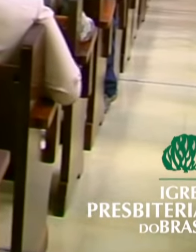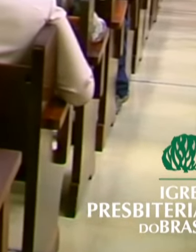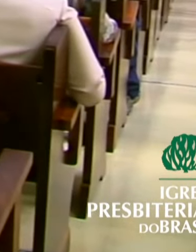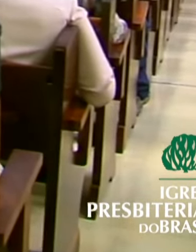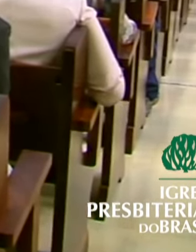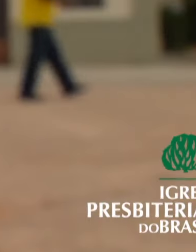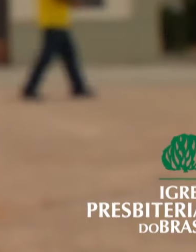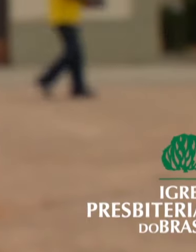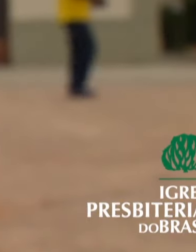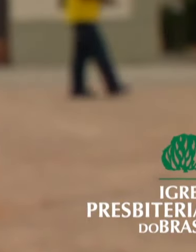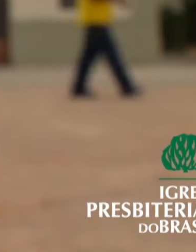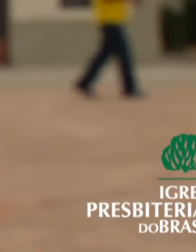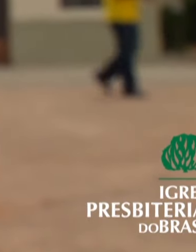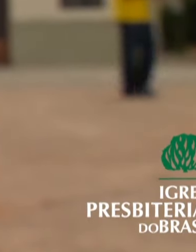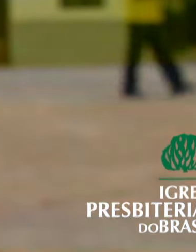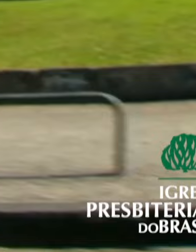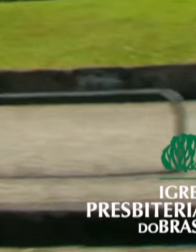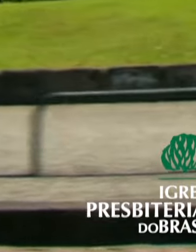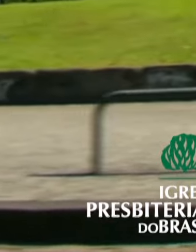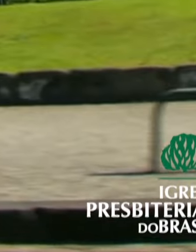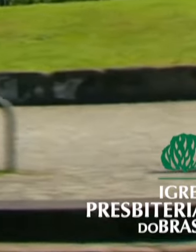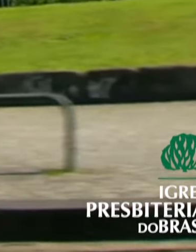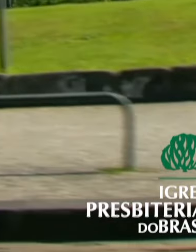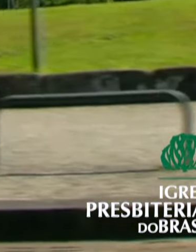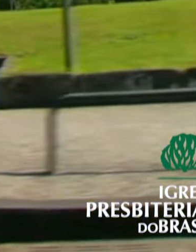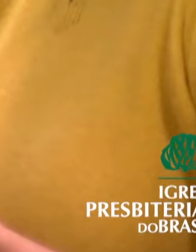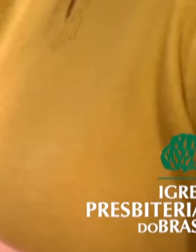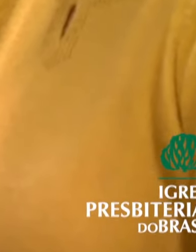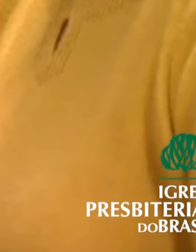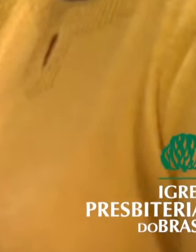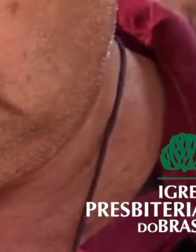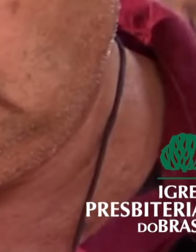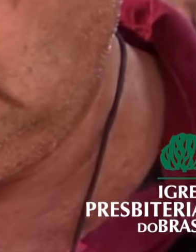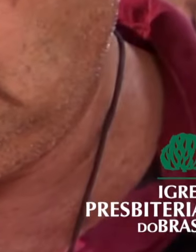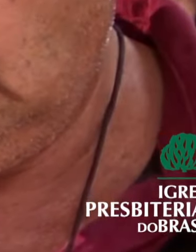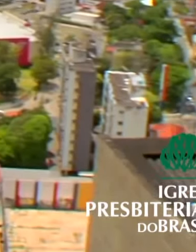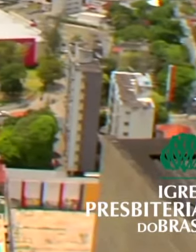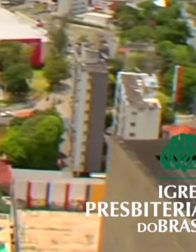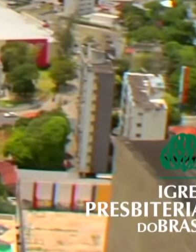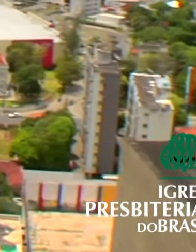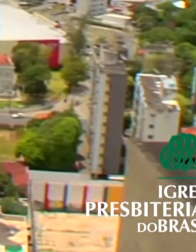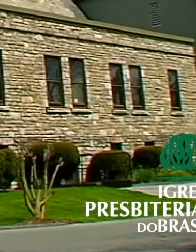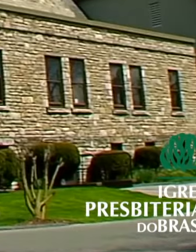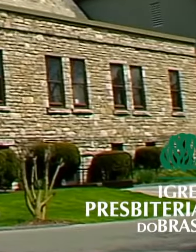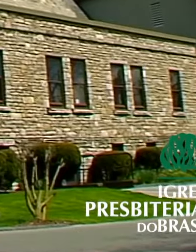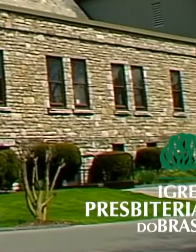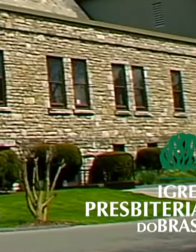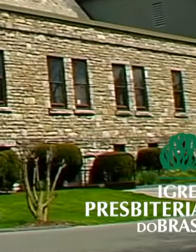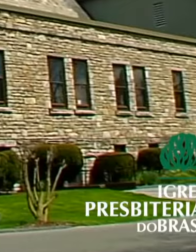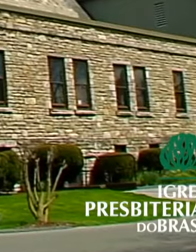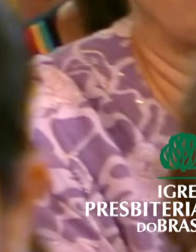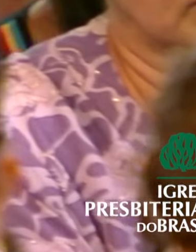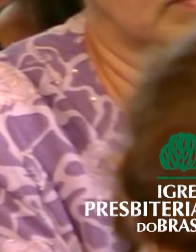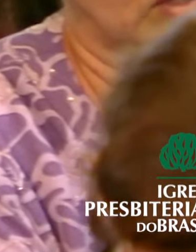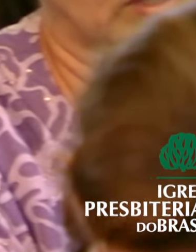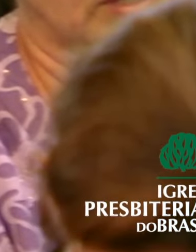IPB tem sido um instrumento usado por Deus para alcançar e transformar a vida de milhares de pessoas no Brasil